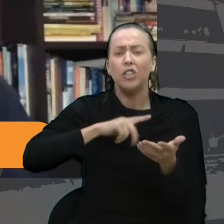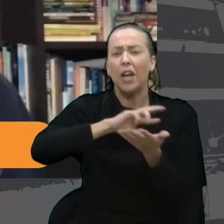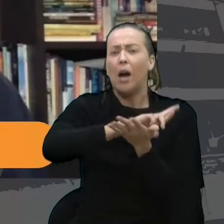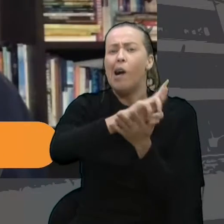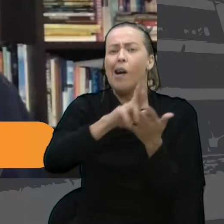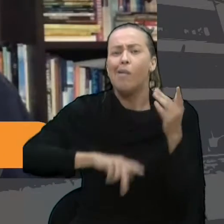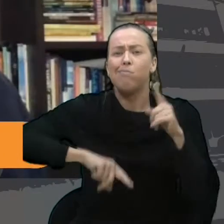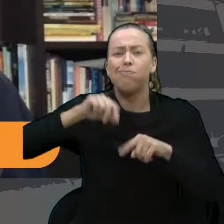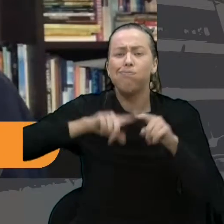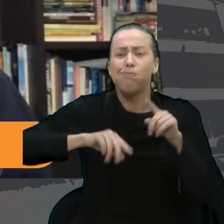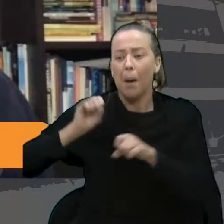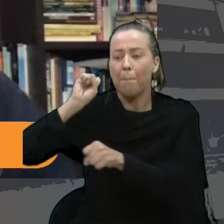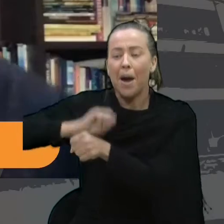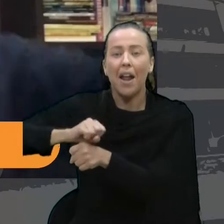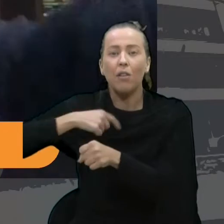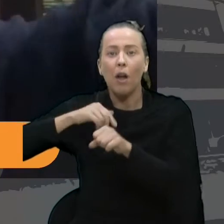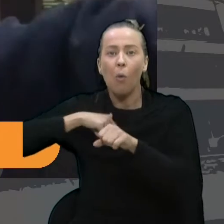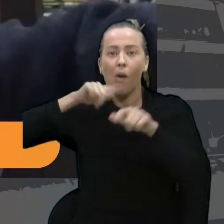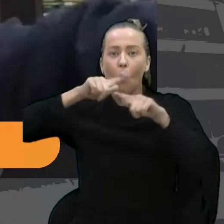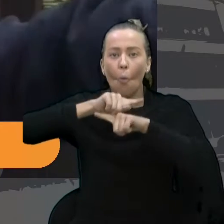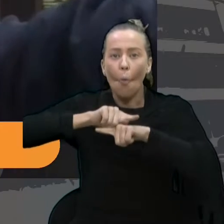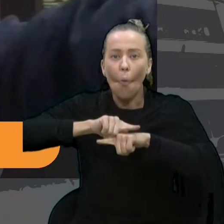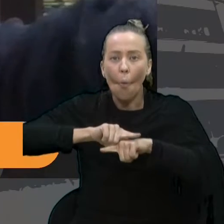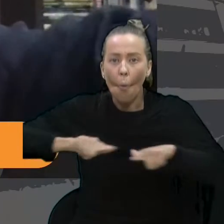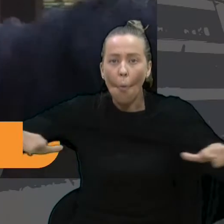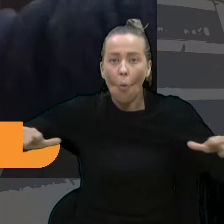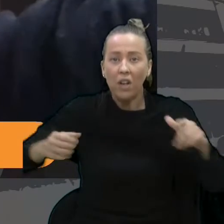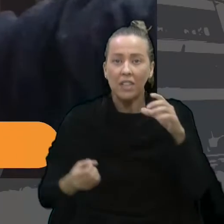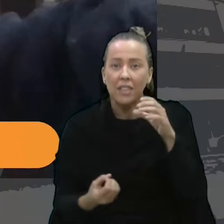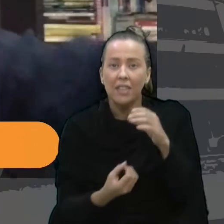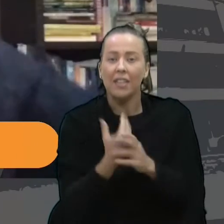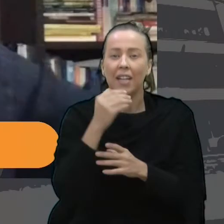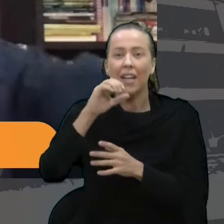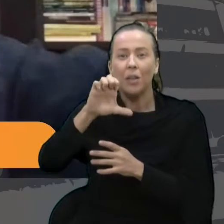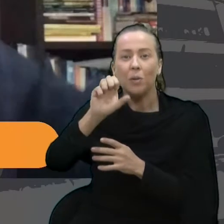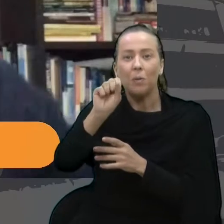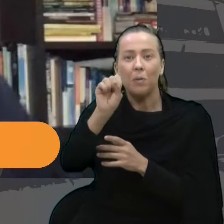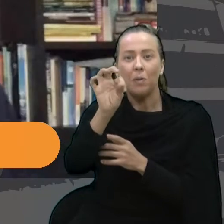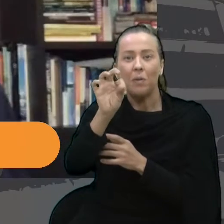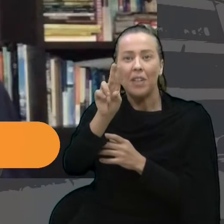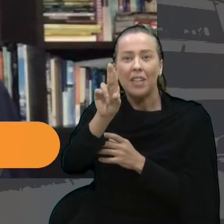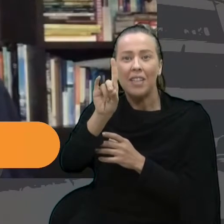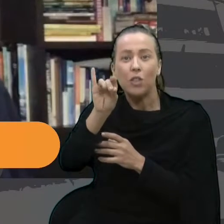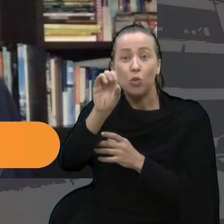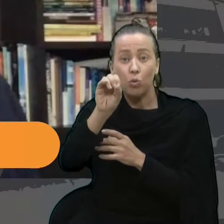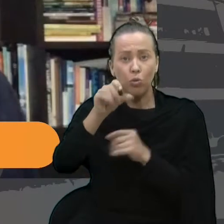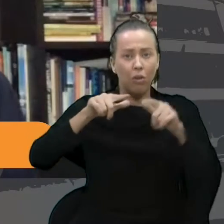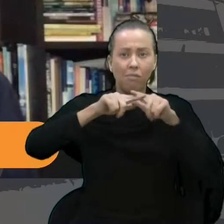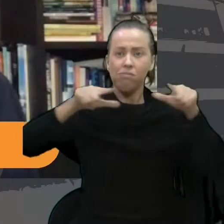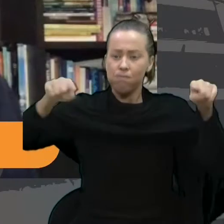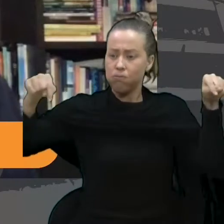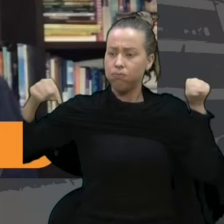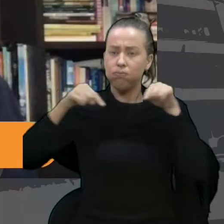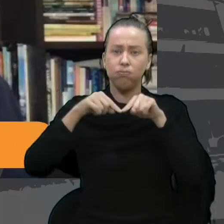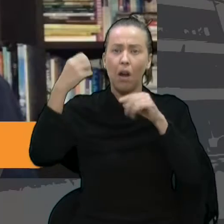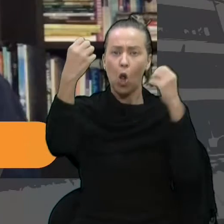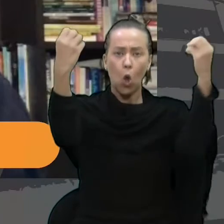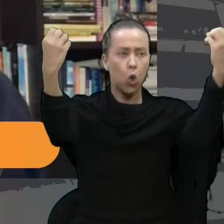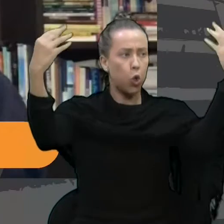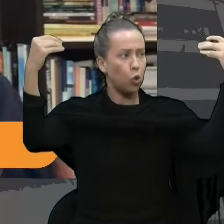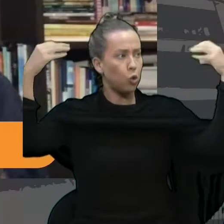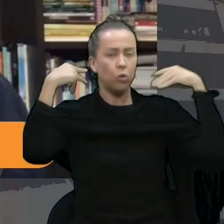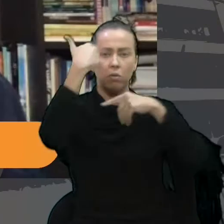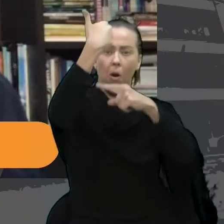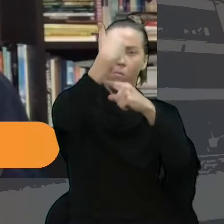ferramenta, né? Eu passei tudo lá para o outro depósito que fica longe da casa e fiz um estúdio.